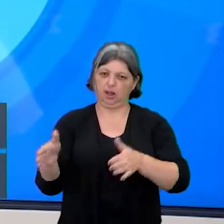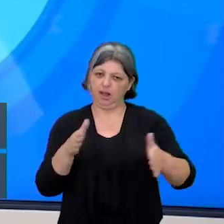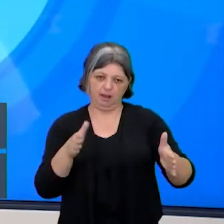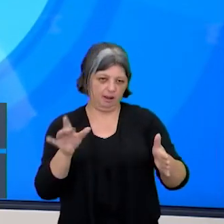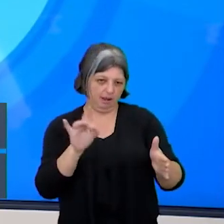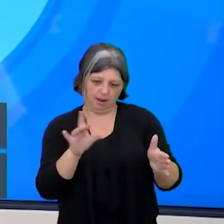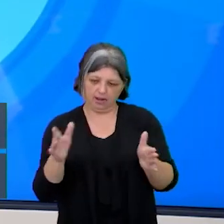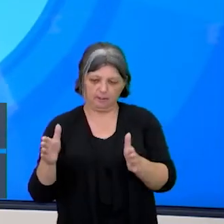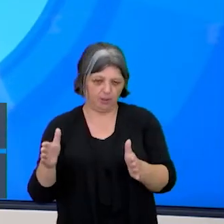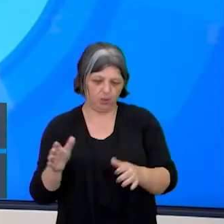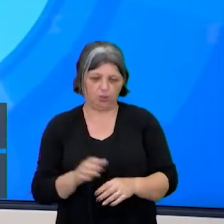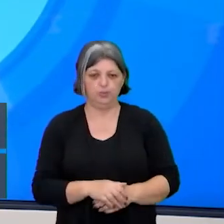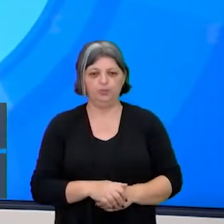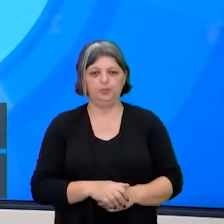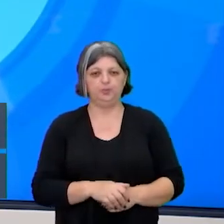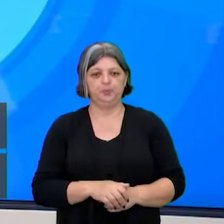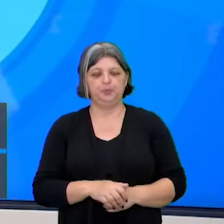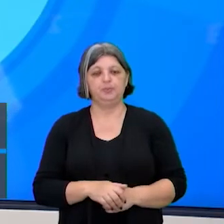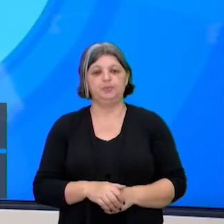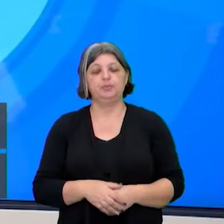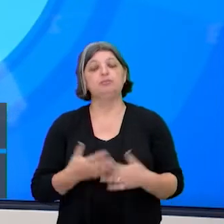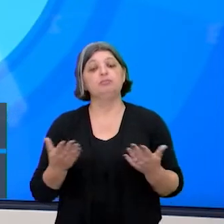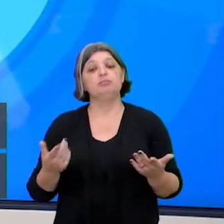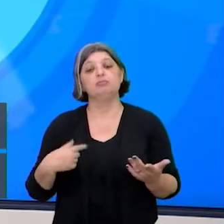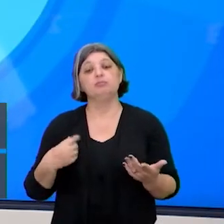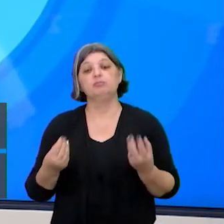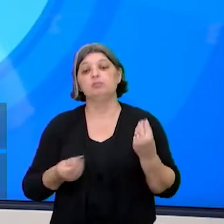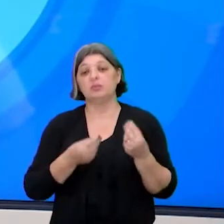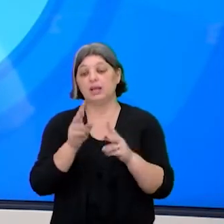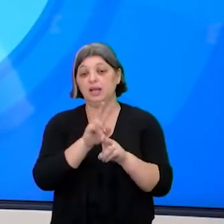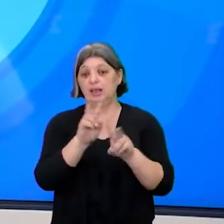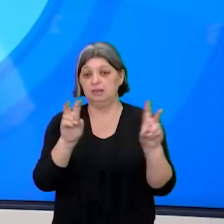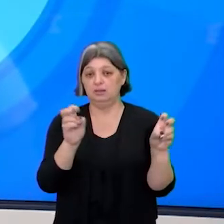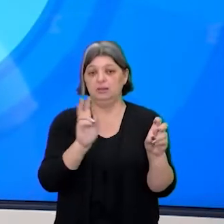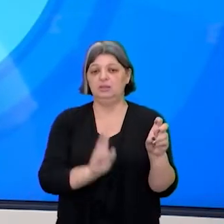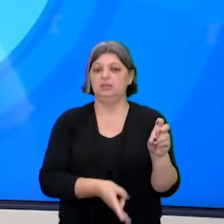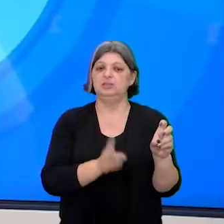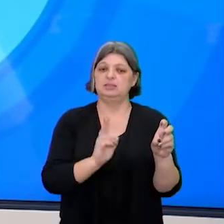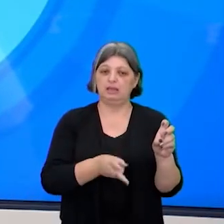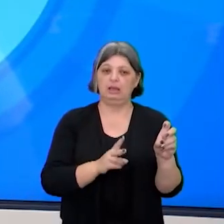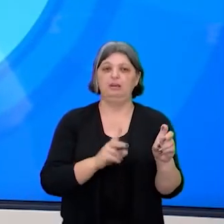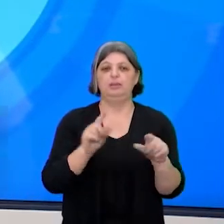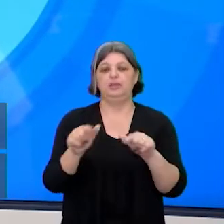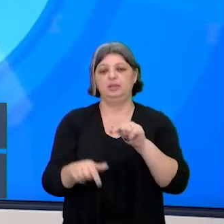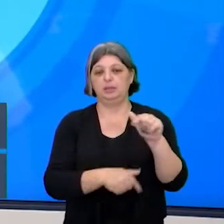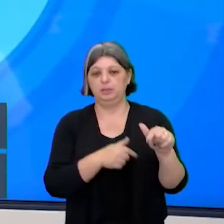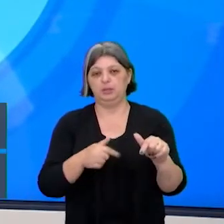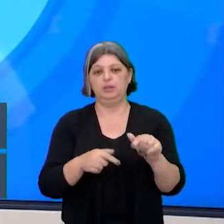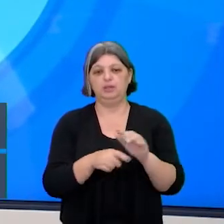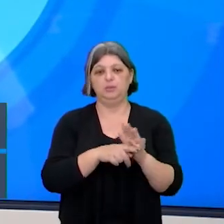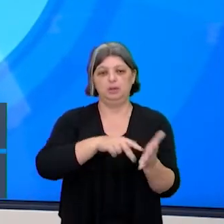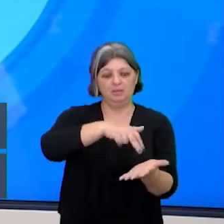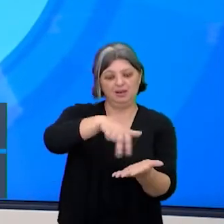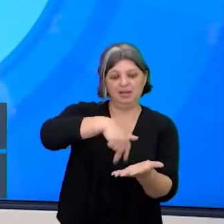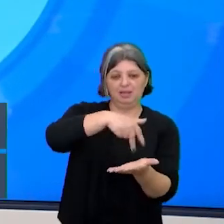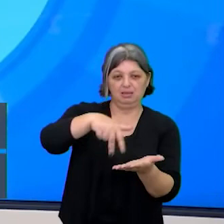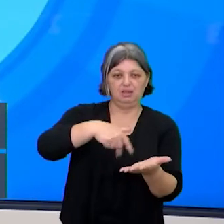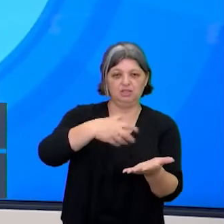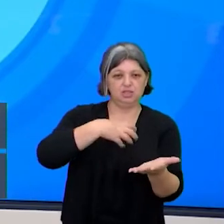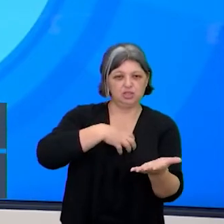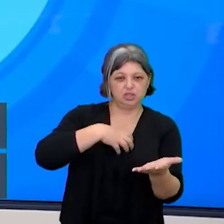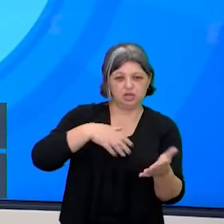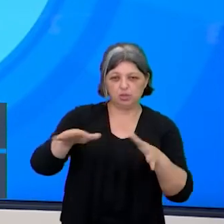nesse contexto aí. Como o nosso tema foi sempre trabalhando a questão da dança e da coreografia,